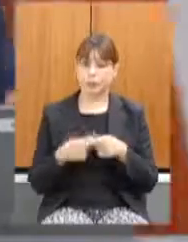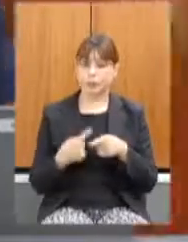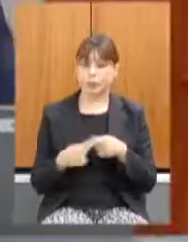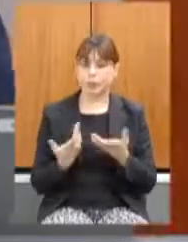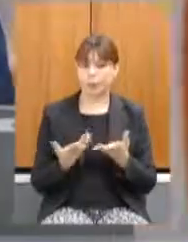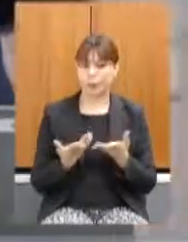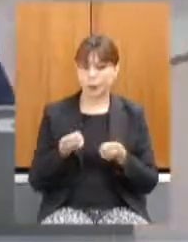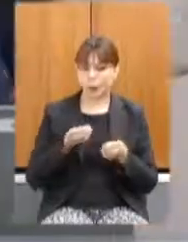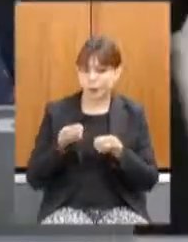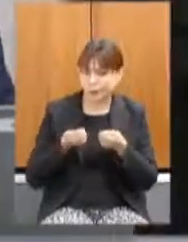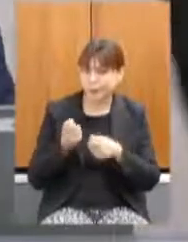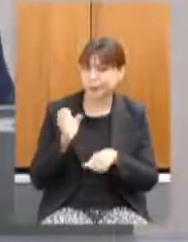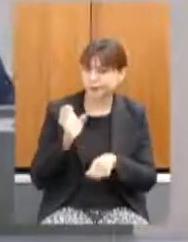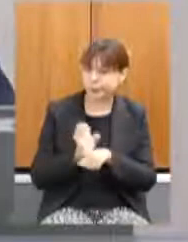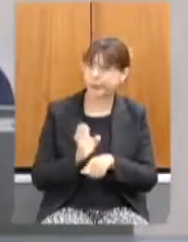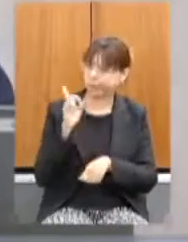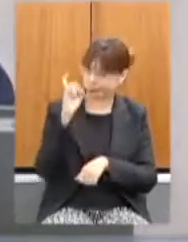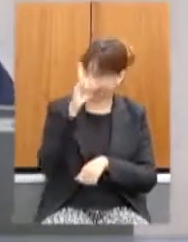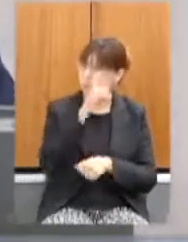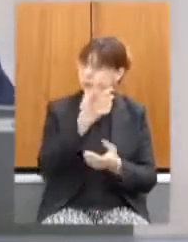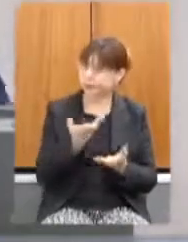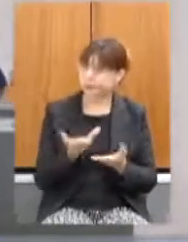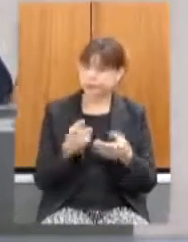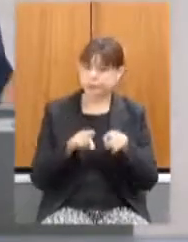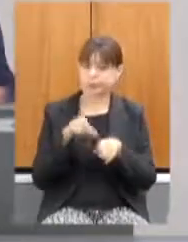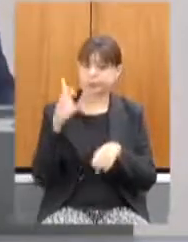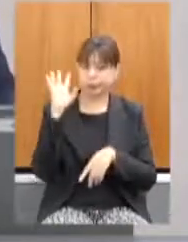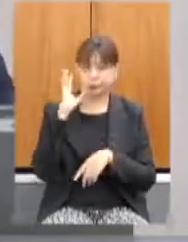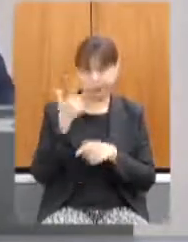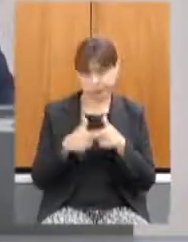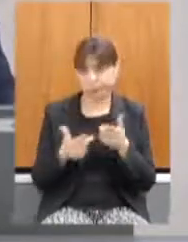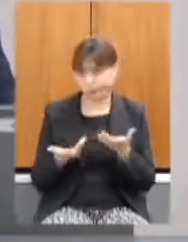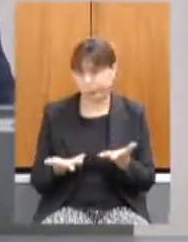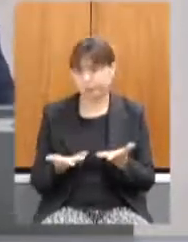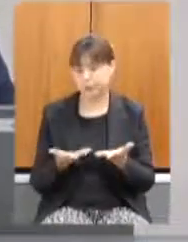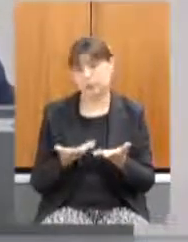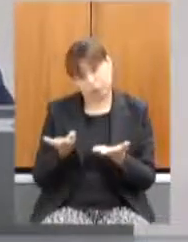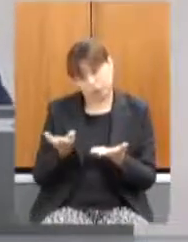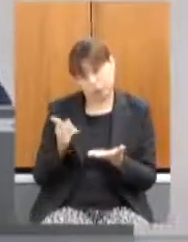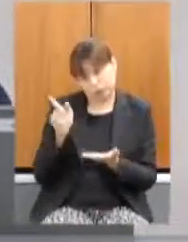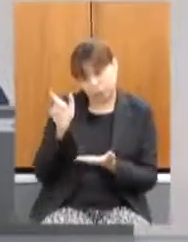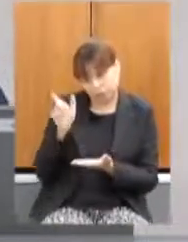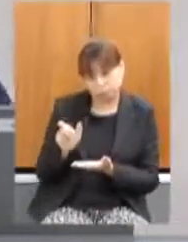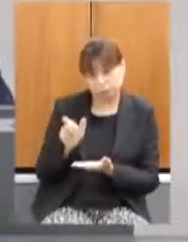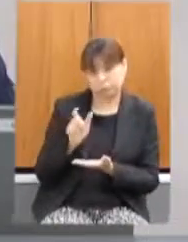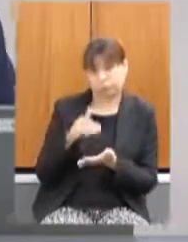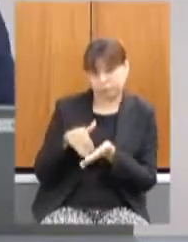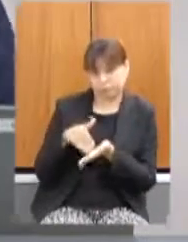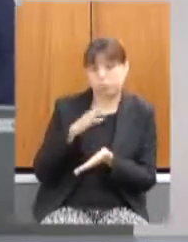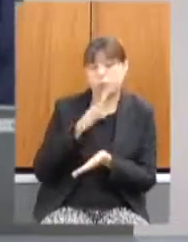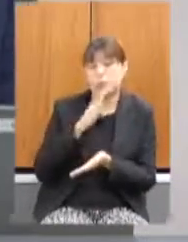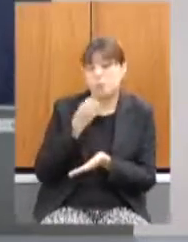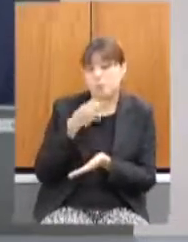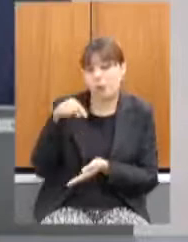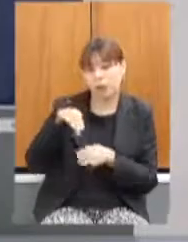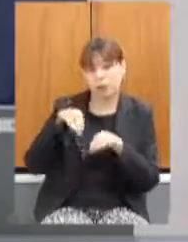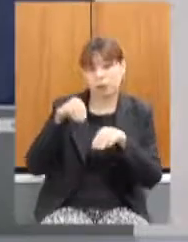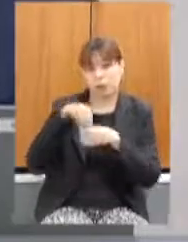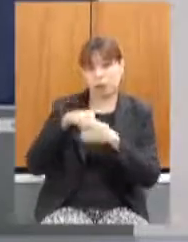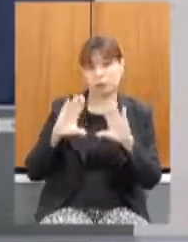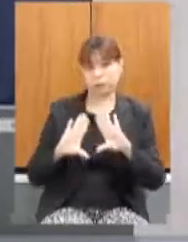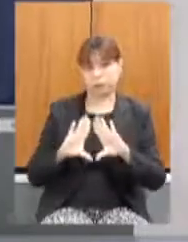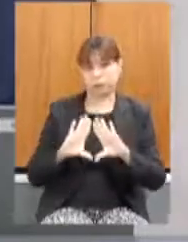esse estado de resolver os seus problemas e aqui na sua casa se você conhece bem isso sabe bem É a